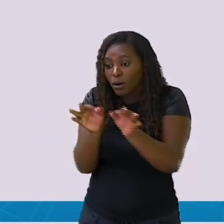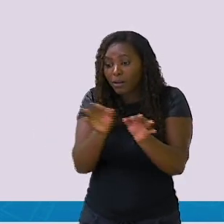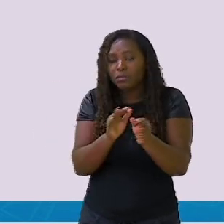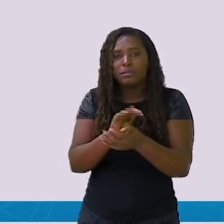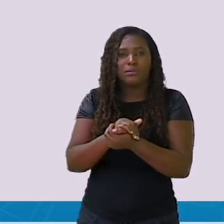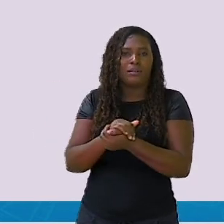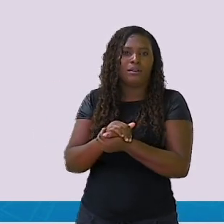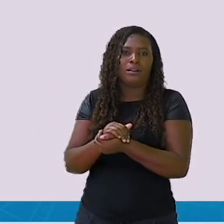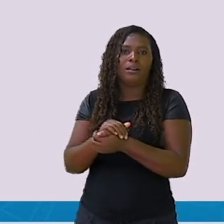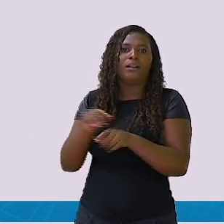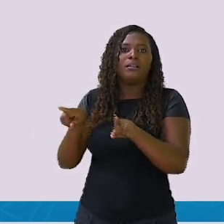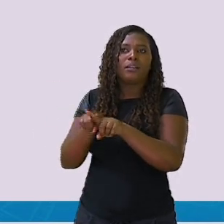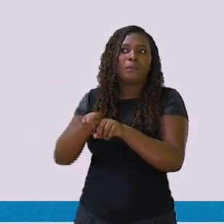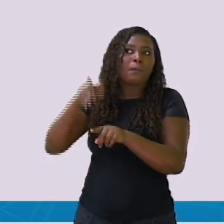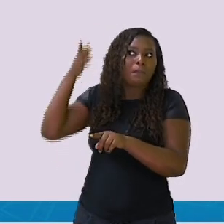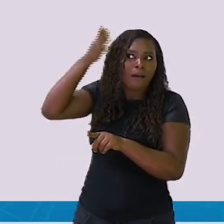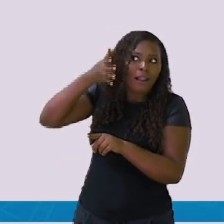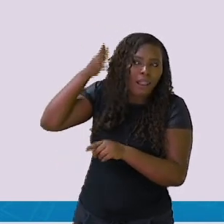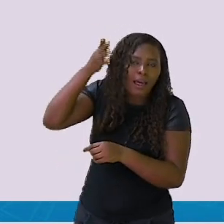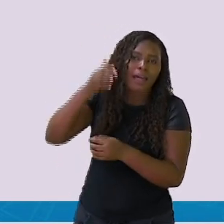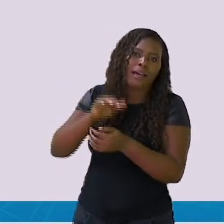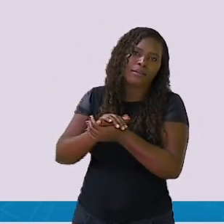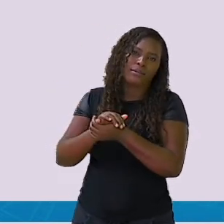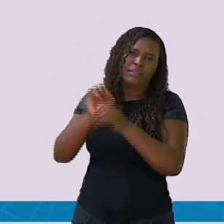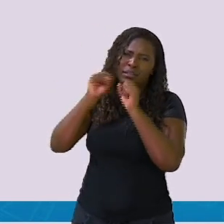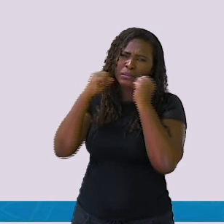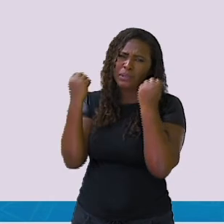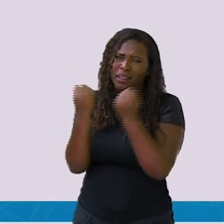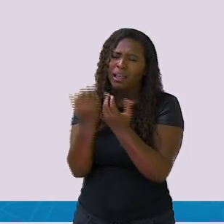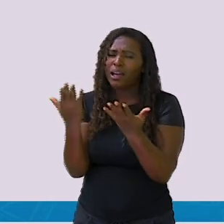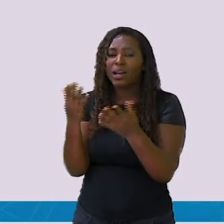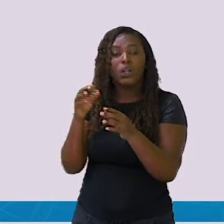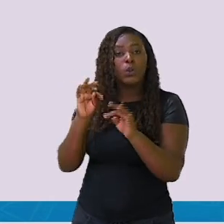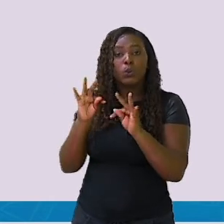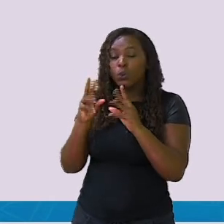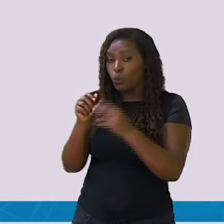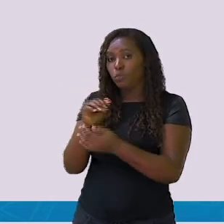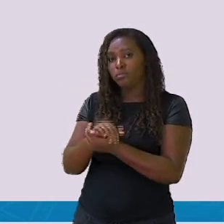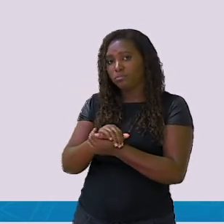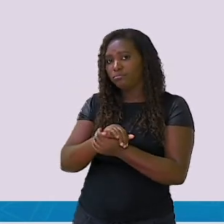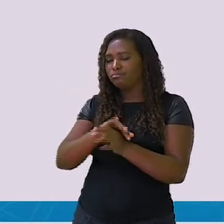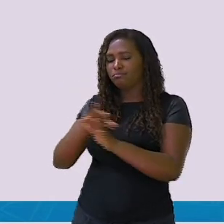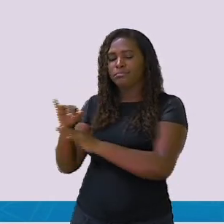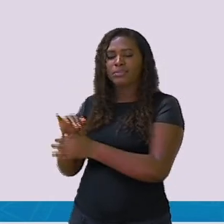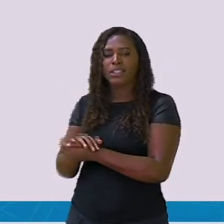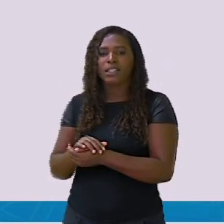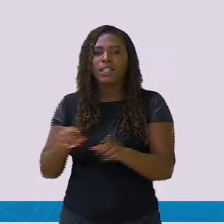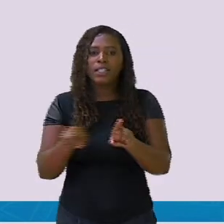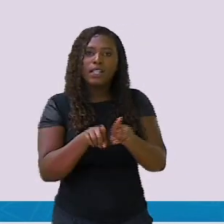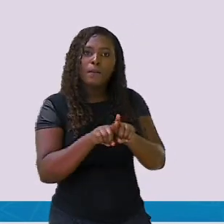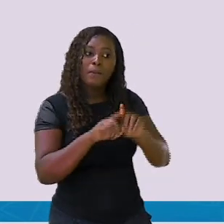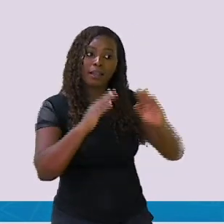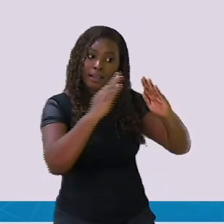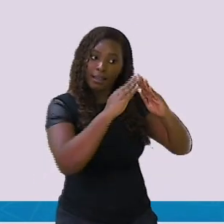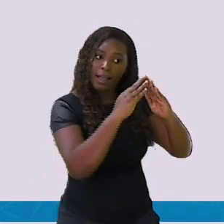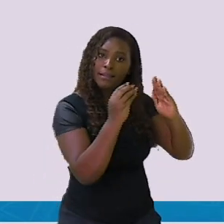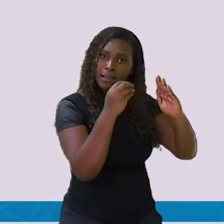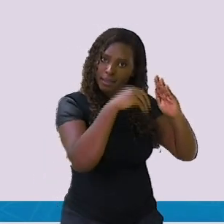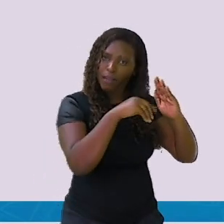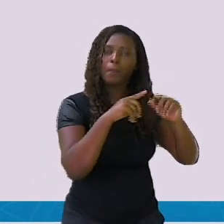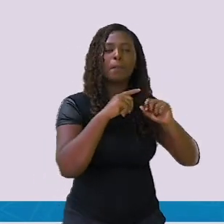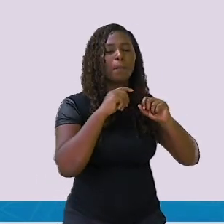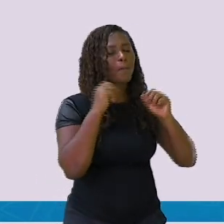muito importante no trabalho também. Ele pode ser usado em casa. Eu posso fazer um mapa mental para organização aqui do meu dia a dia?